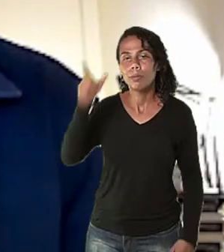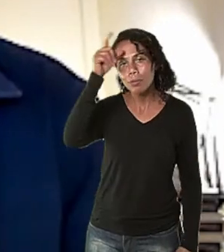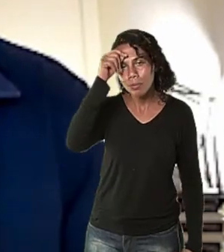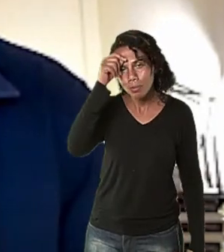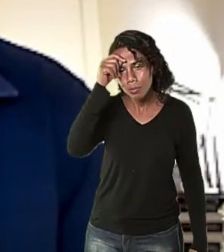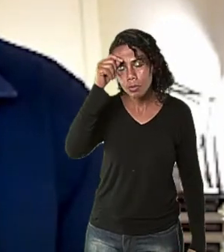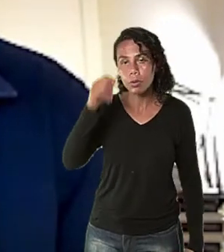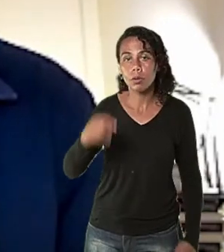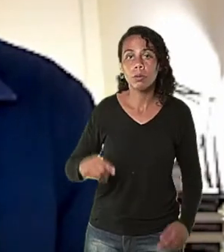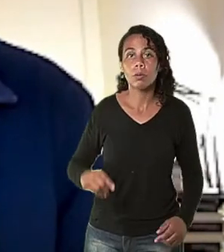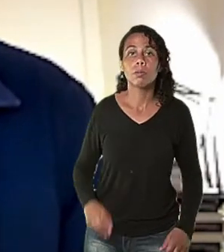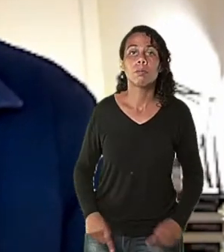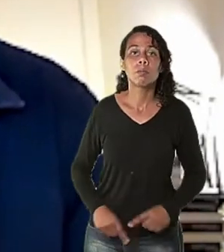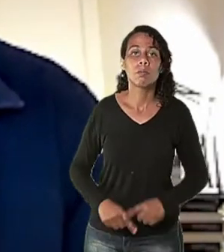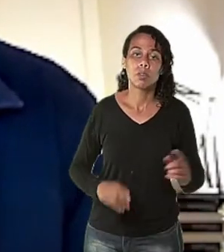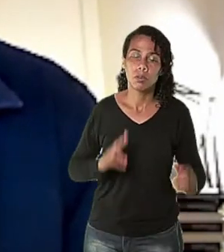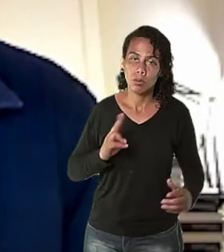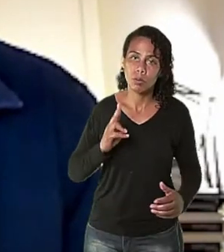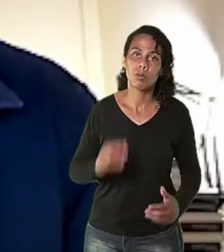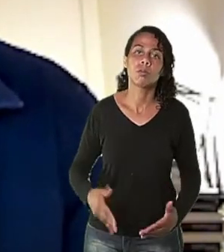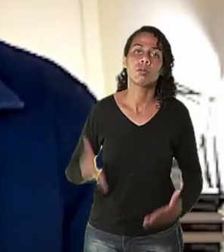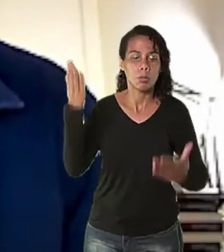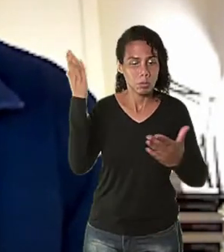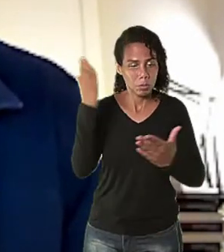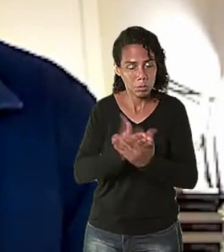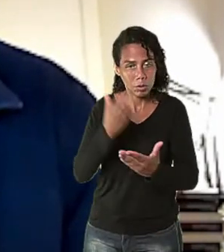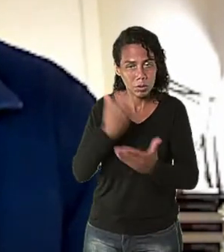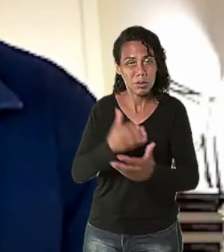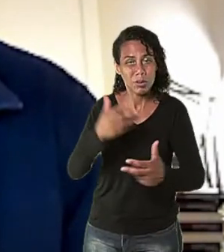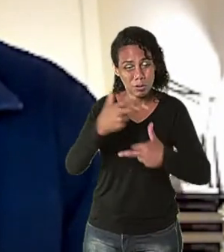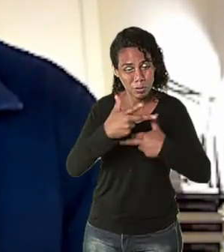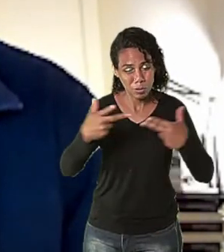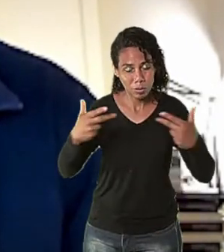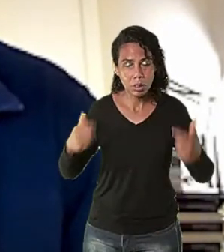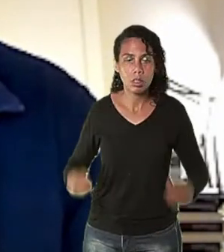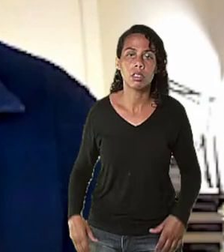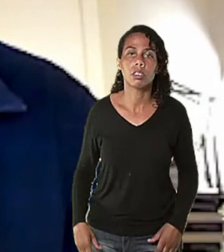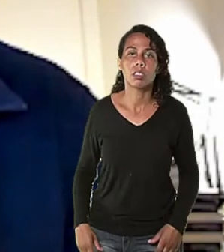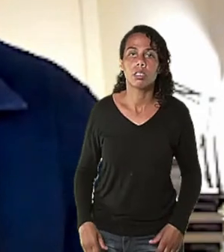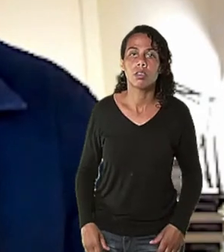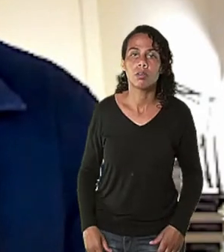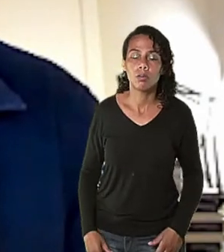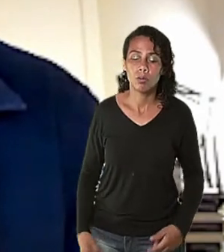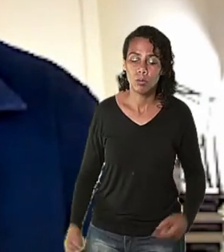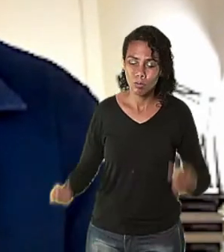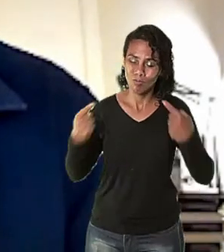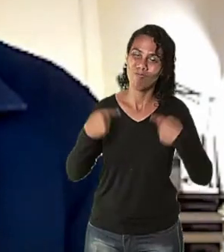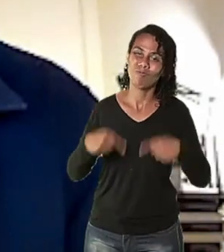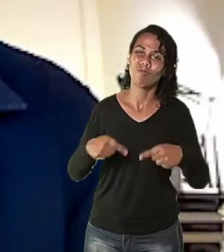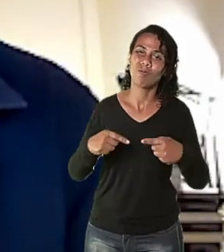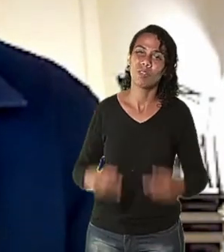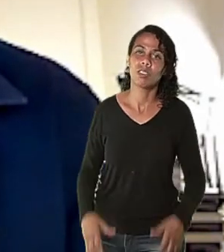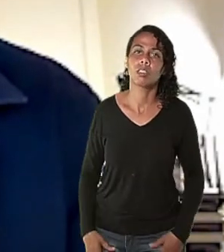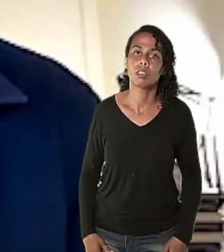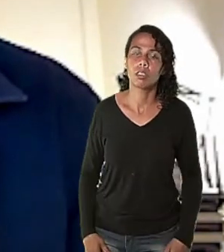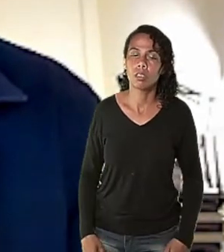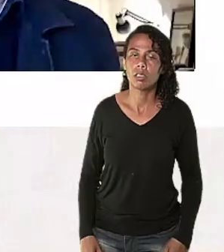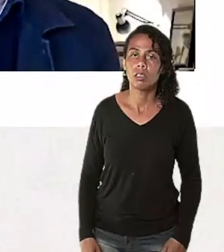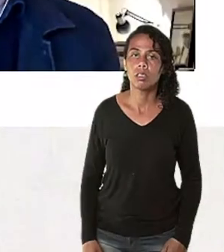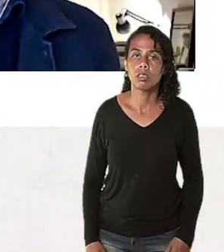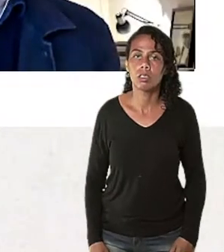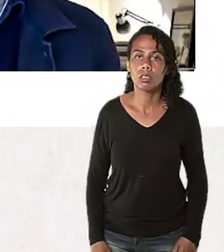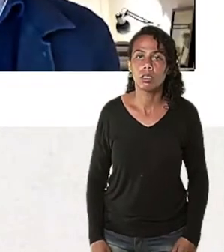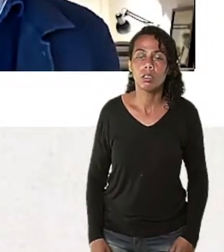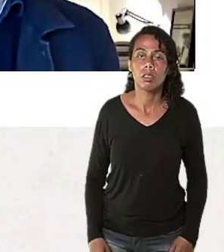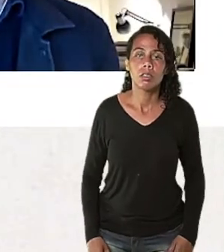E aí eles aceitaram. Então, existe hoje um inquérito correndo no MPF sobre esse Que caso. bom, que